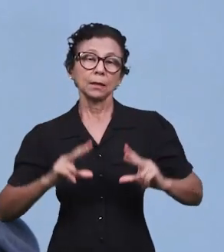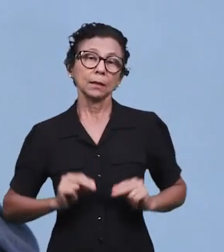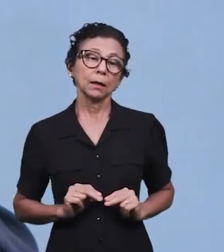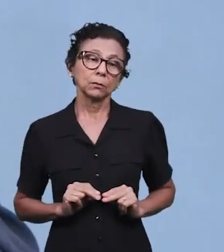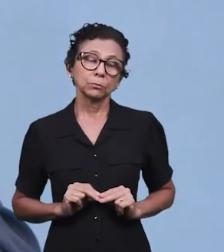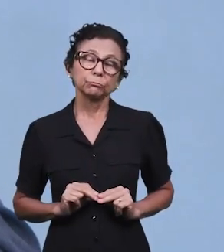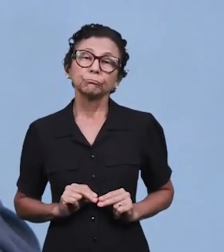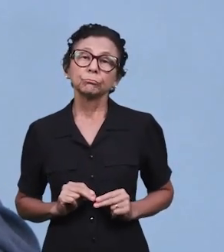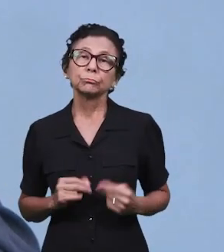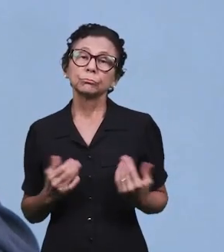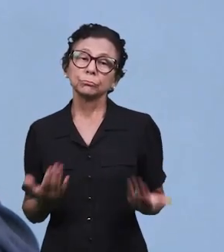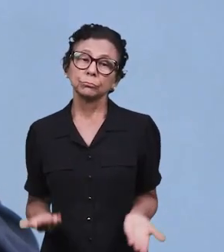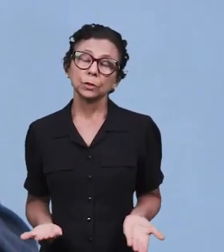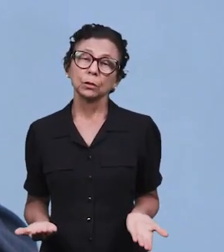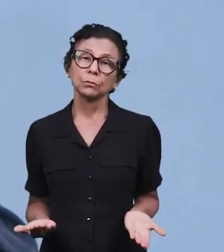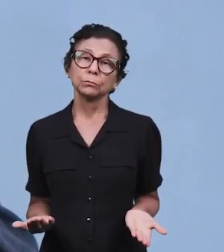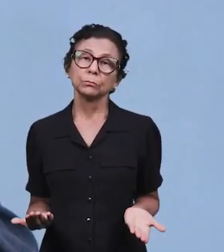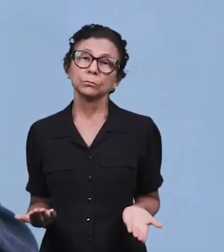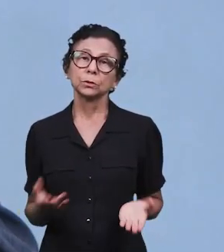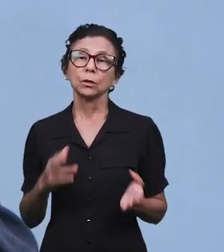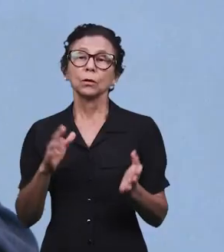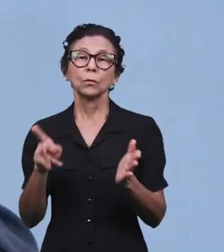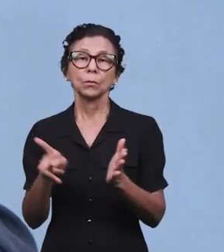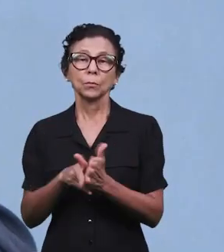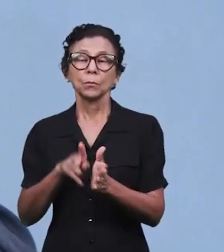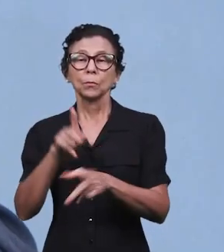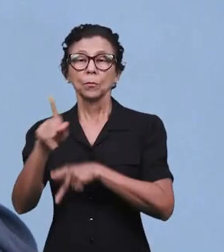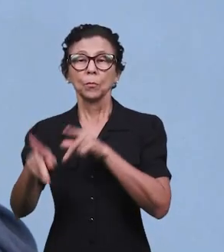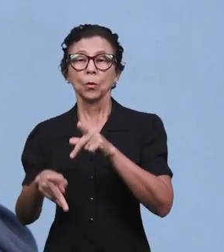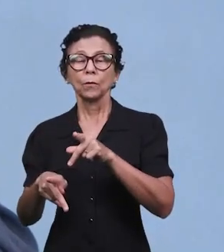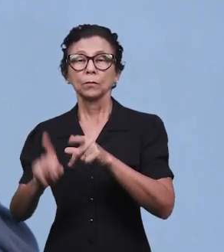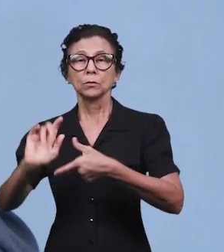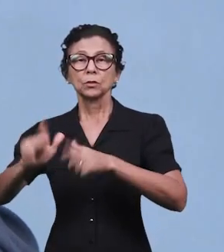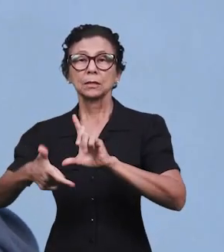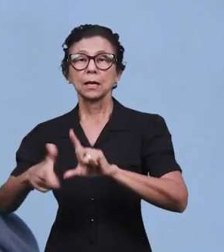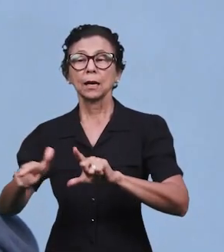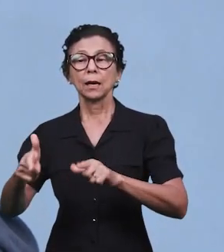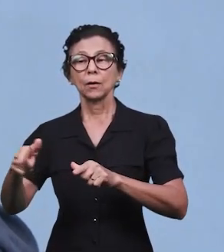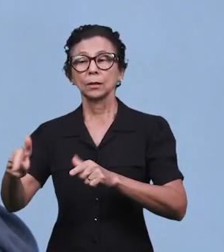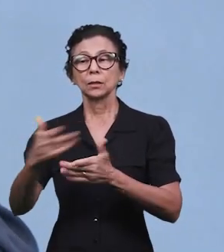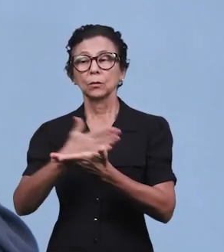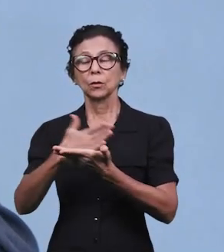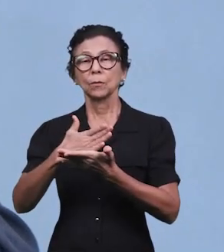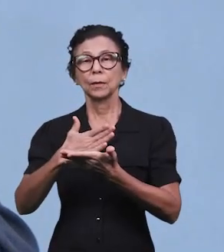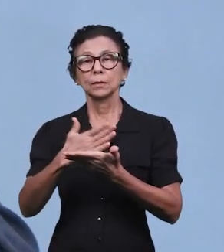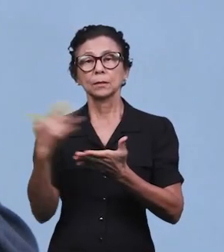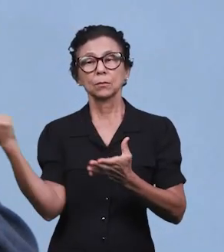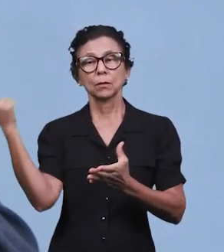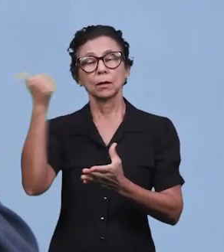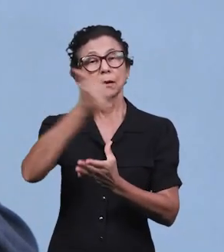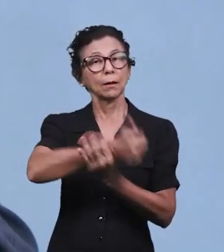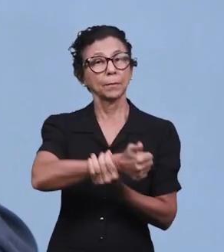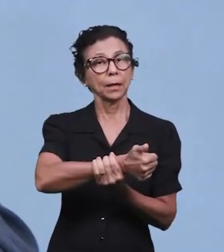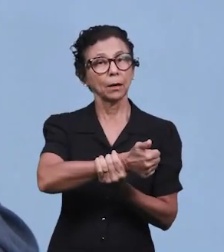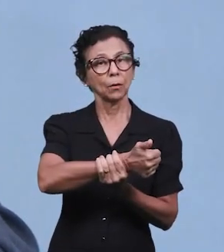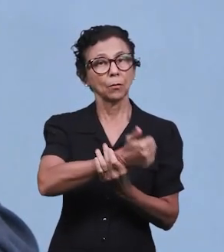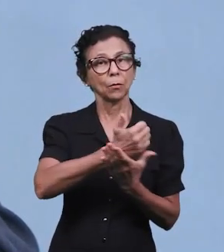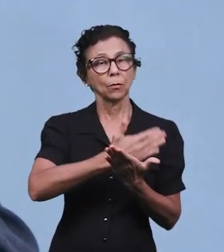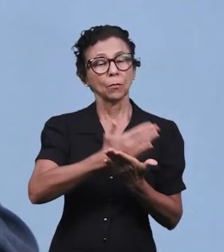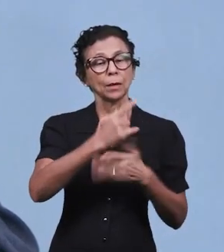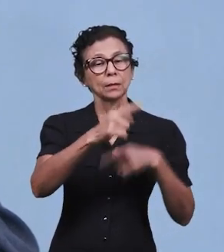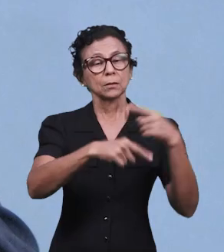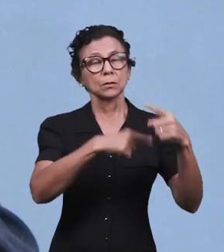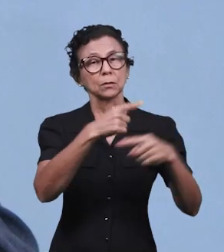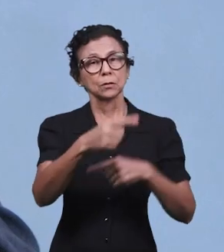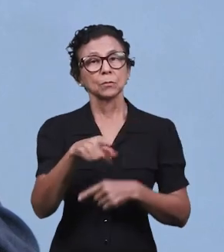tornaram, portanto, o povo de Israel. Começa com Abraão. A genealogia começa com Abraão porque Abraão